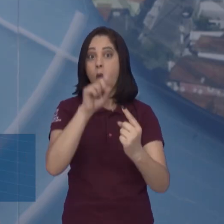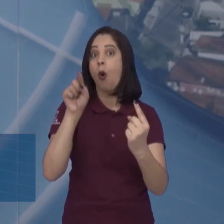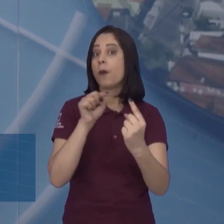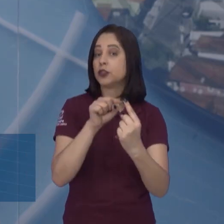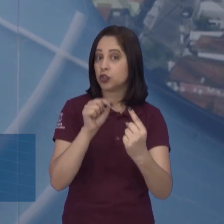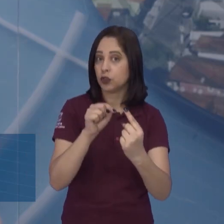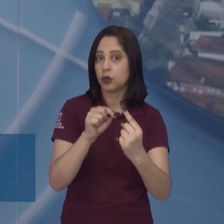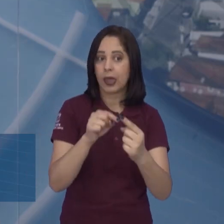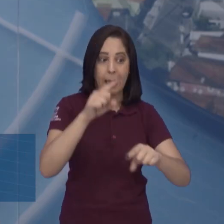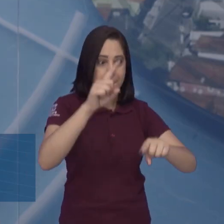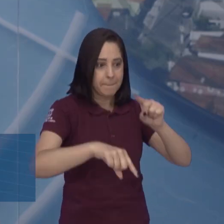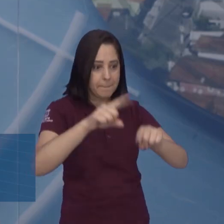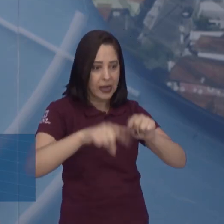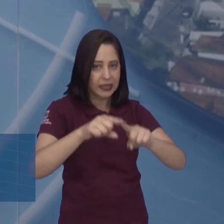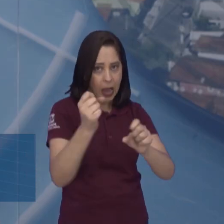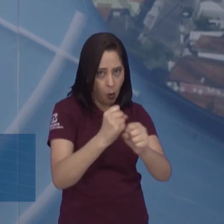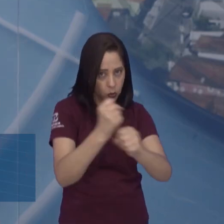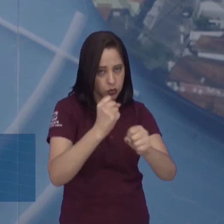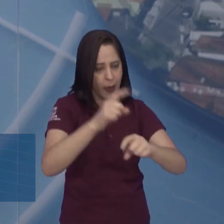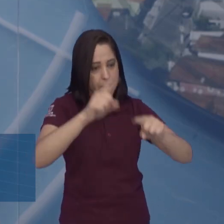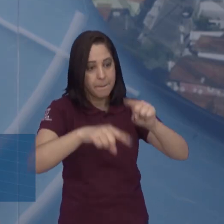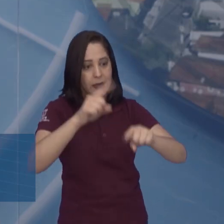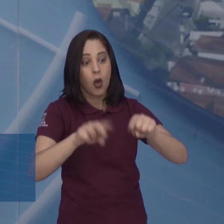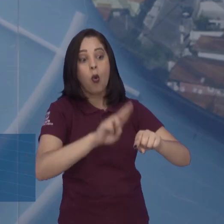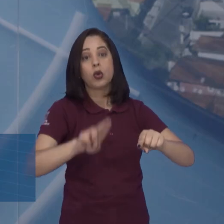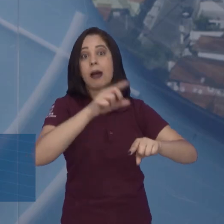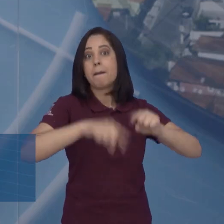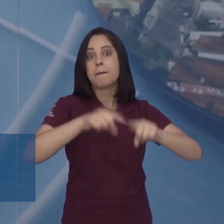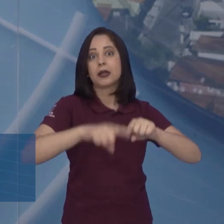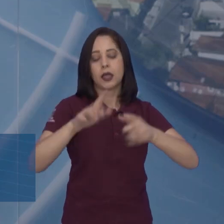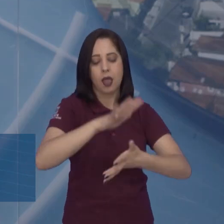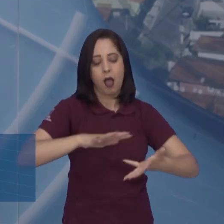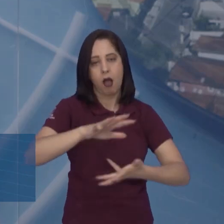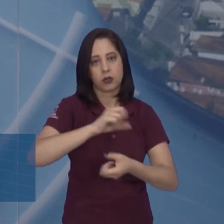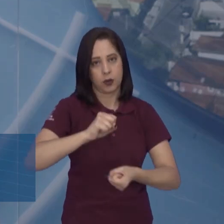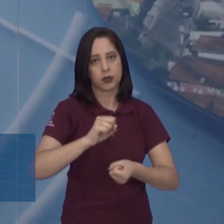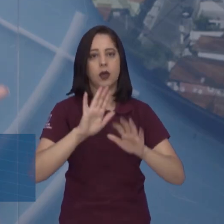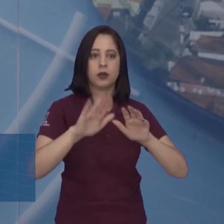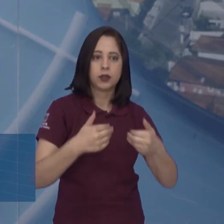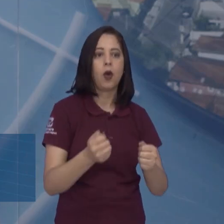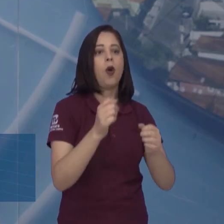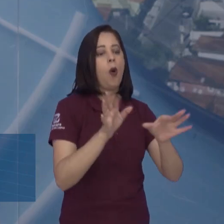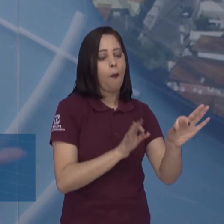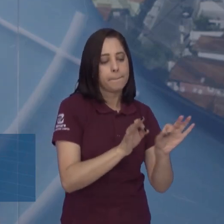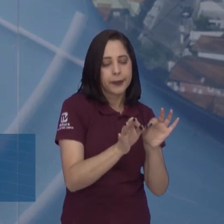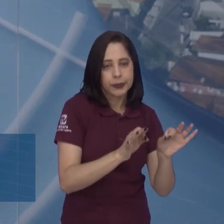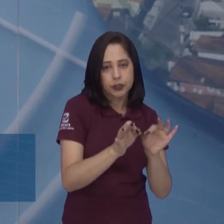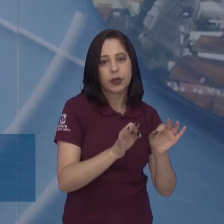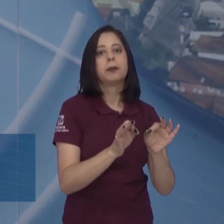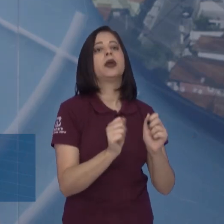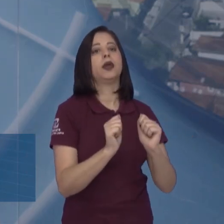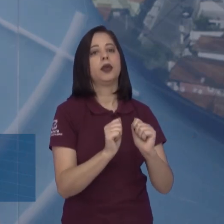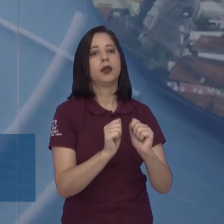esse cuidado. E aí, quando a gente fala de uma construção sustentável, a gente fala desde o planejamento, né, a execução